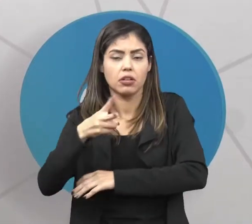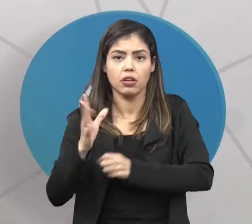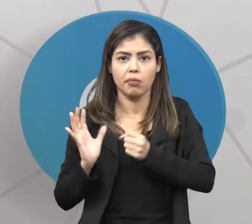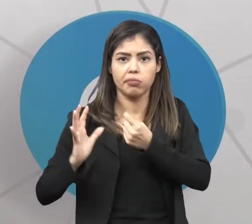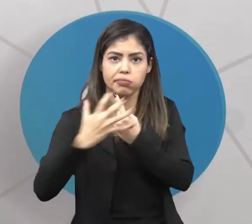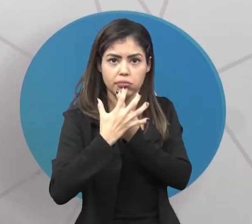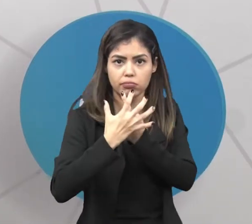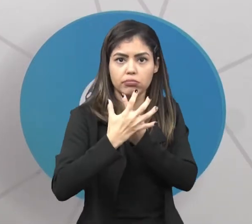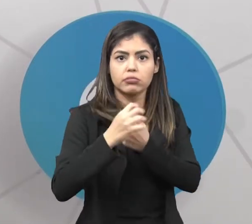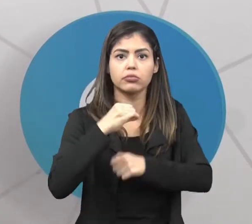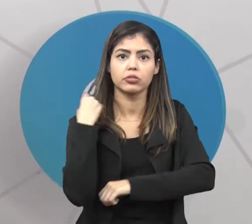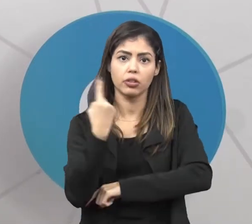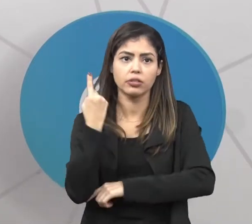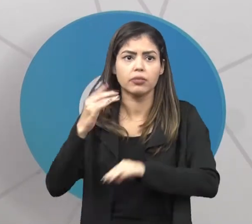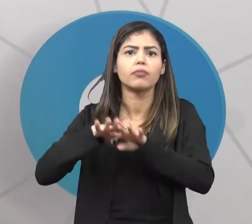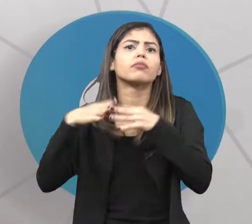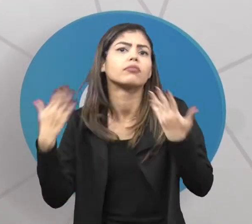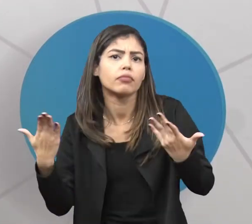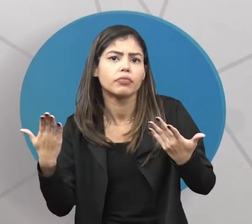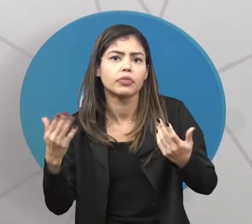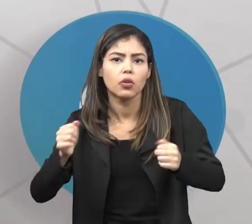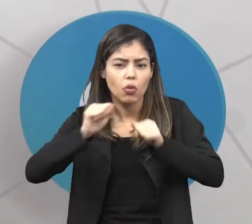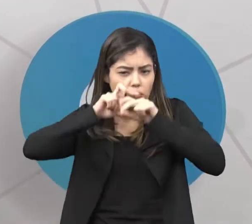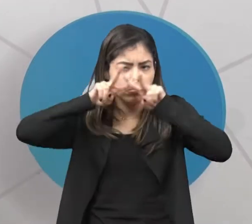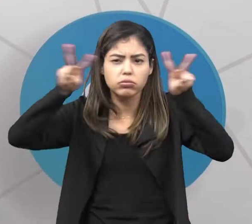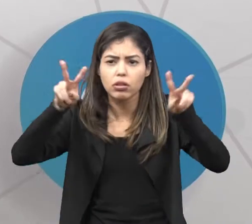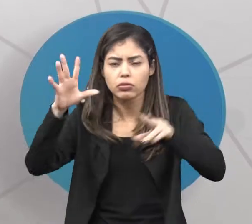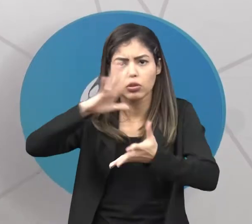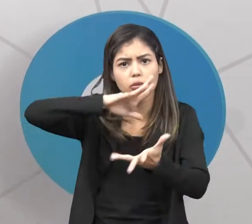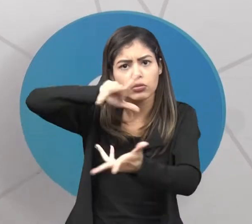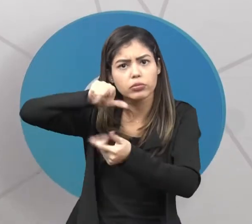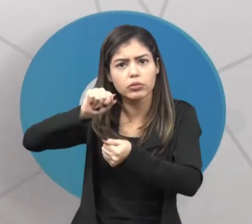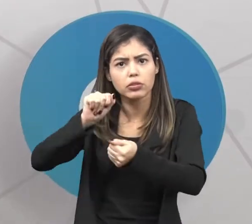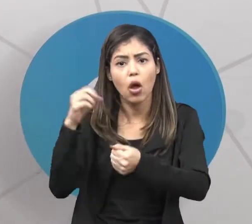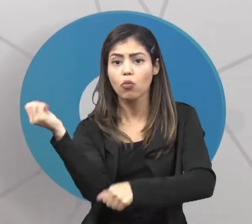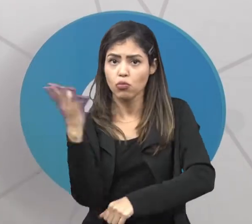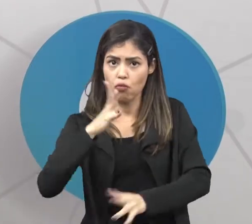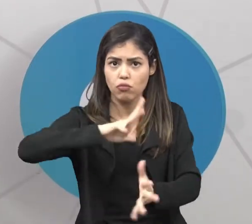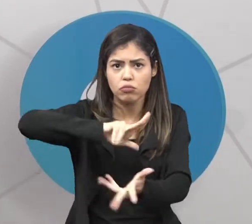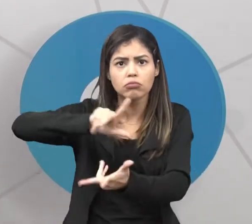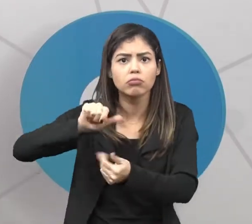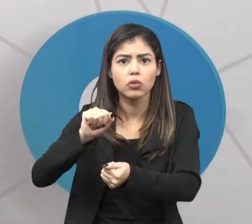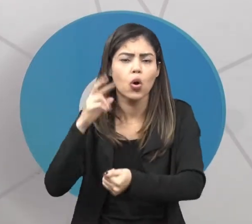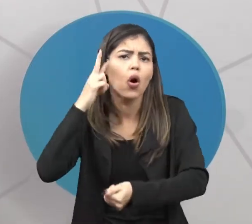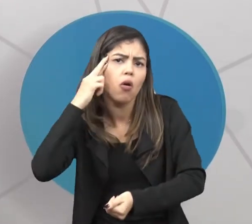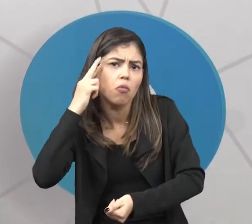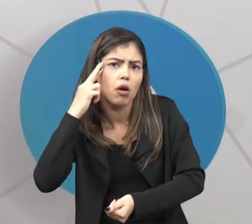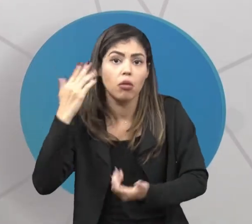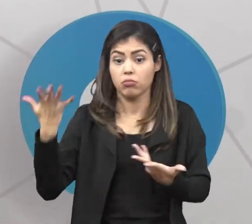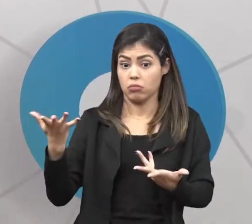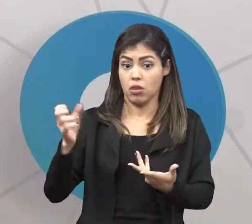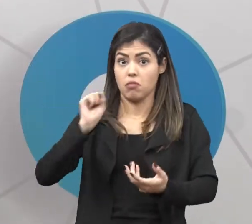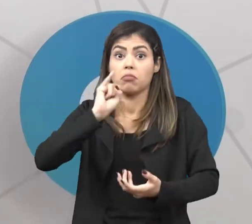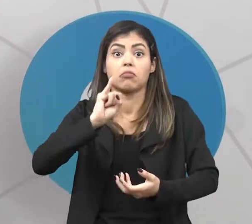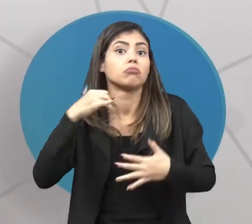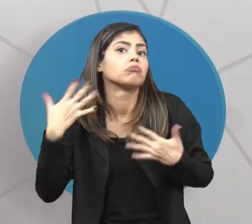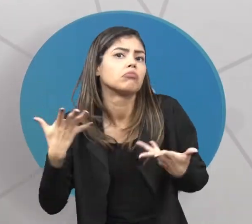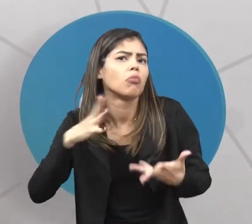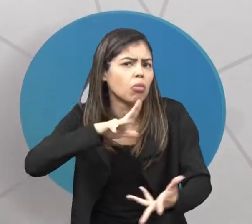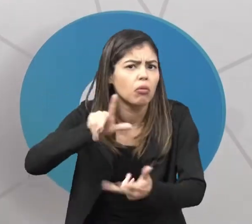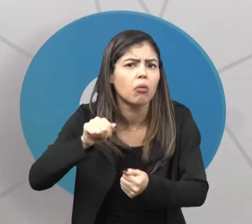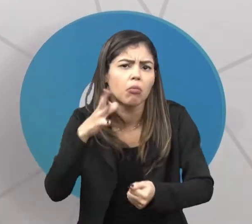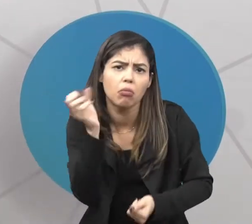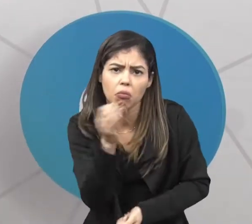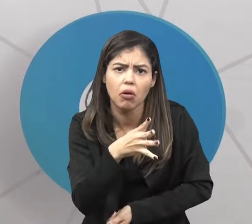isolamento social, qual a visão sobre o mundo? E esse novo mundo, será que o nosso normal será um novo normal? Ou